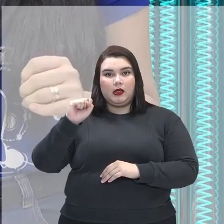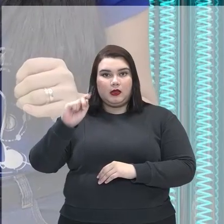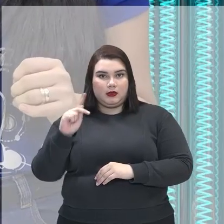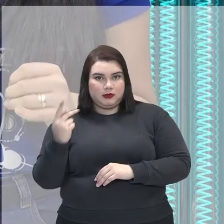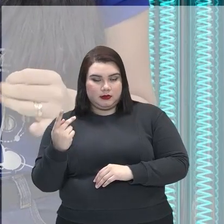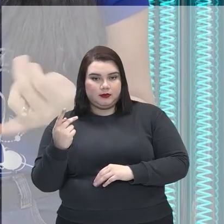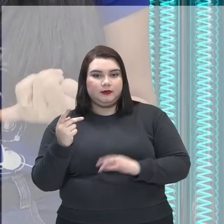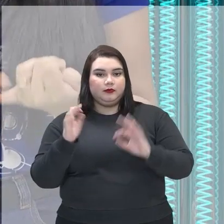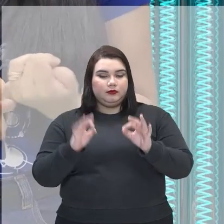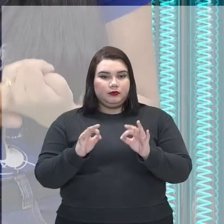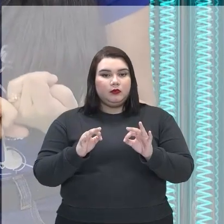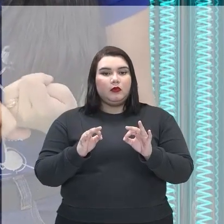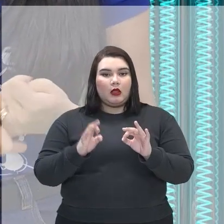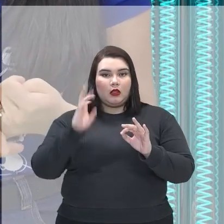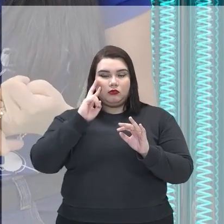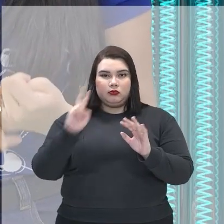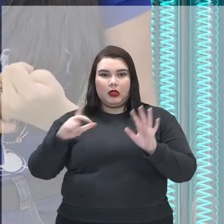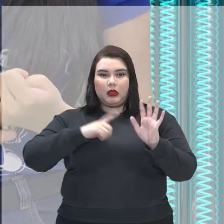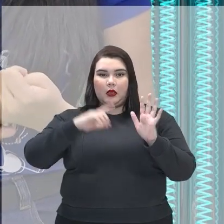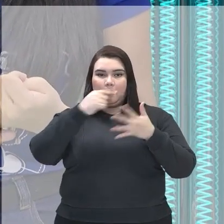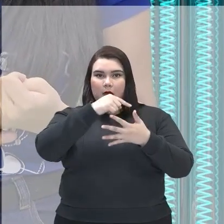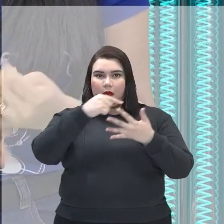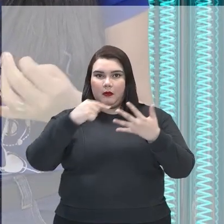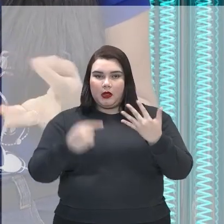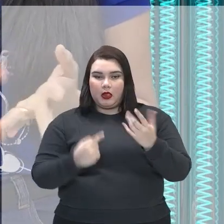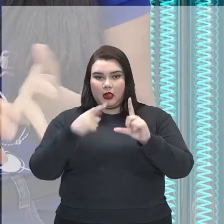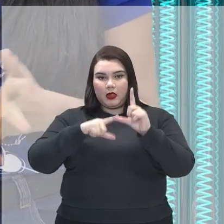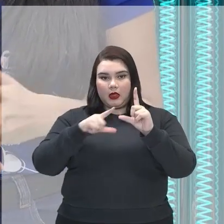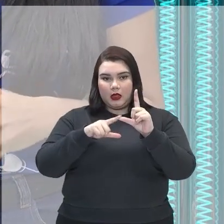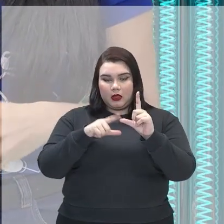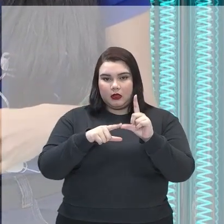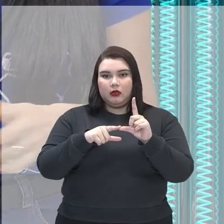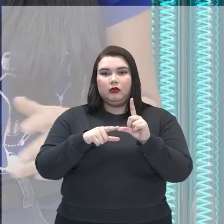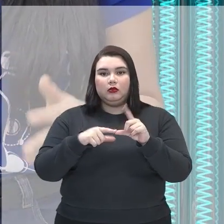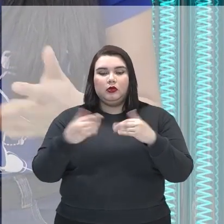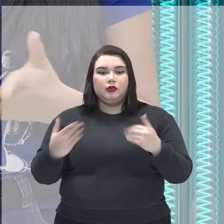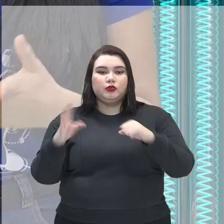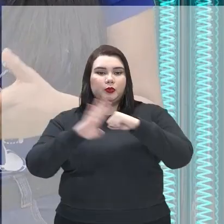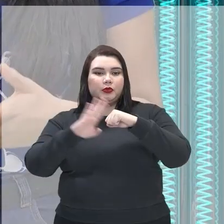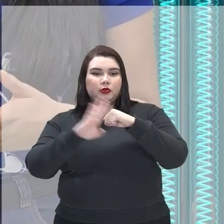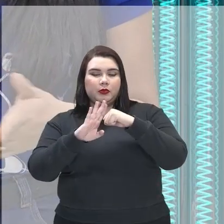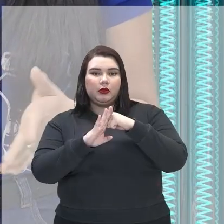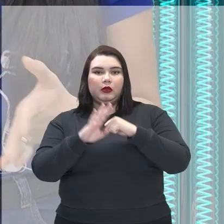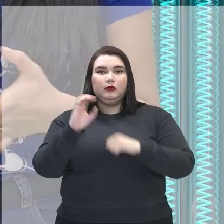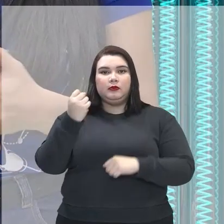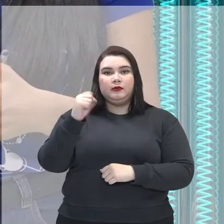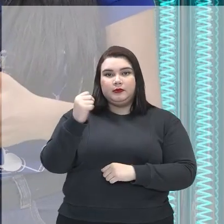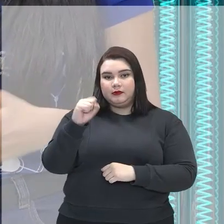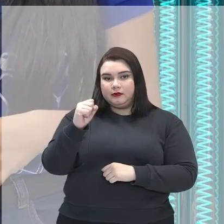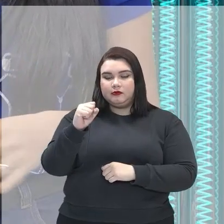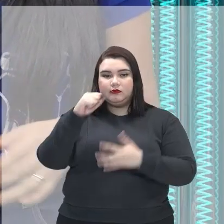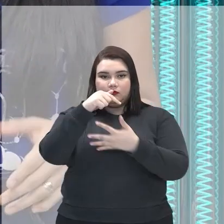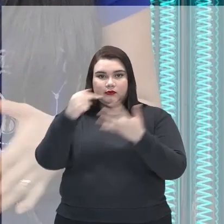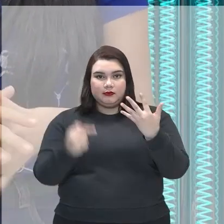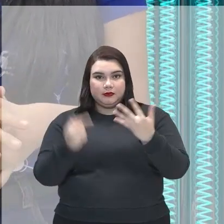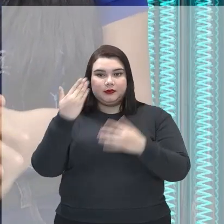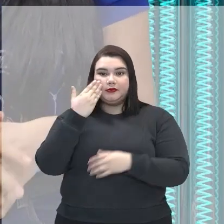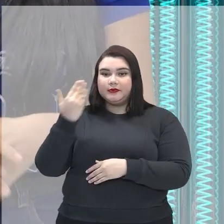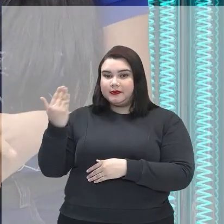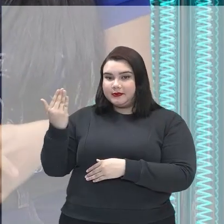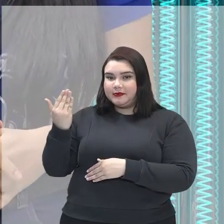essas letrinhas aqui, ó, quando o substantivo terminar em S, em X, Z, CH